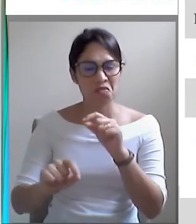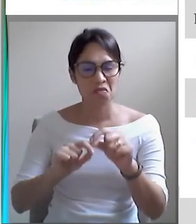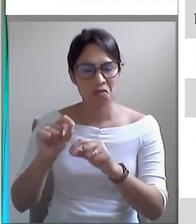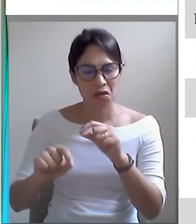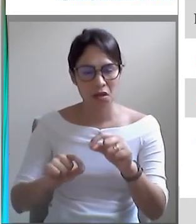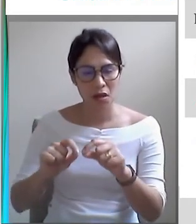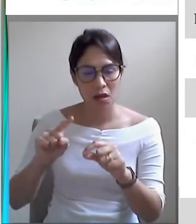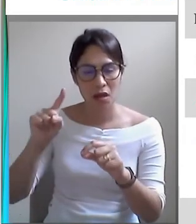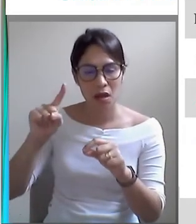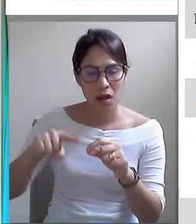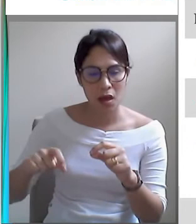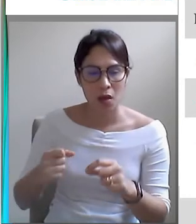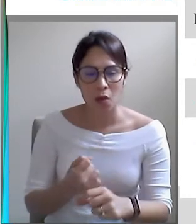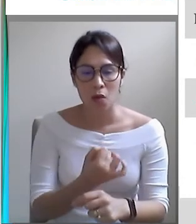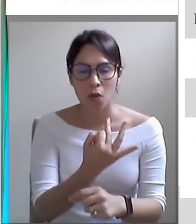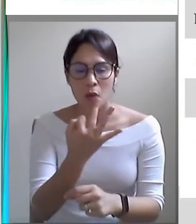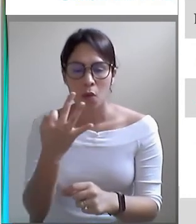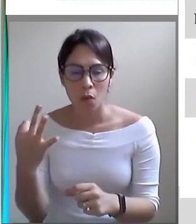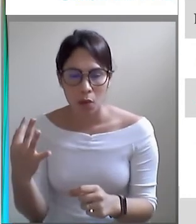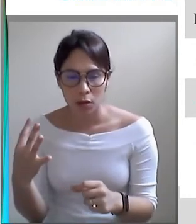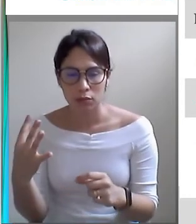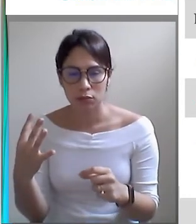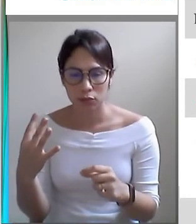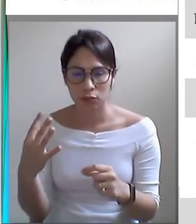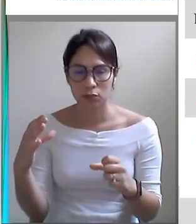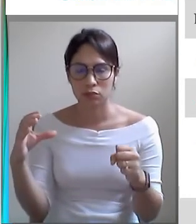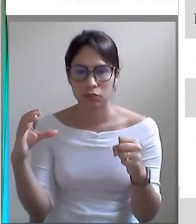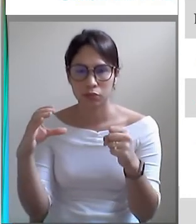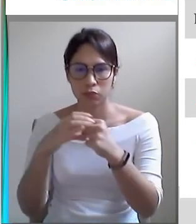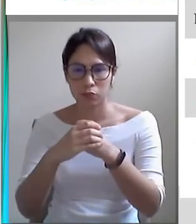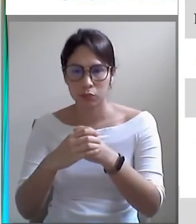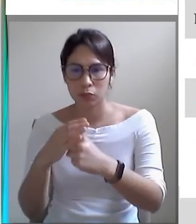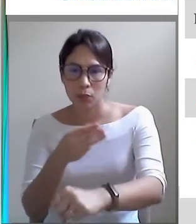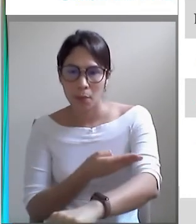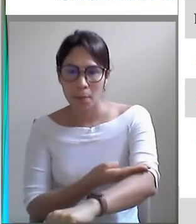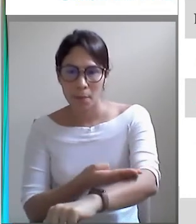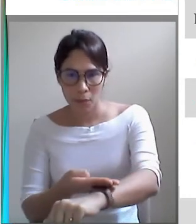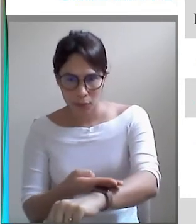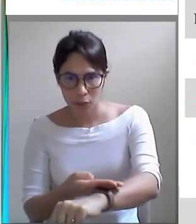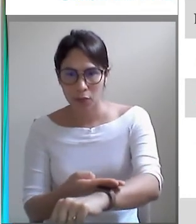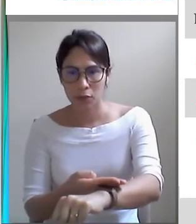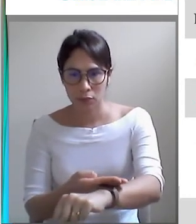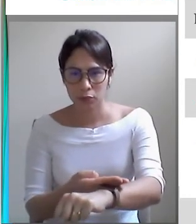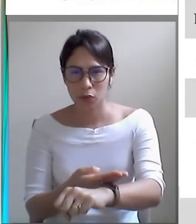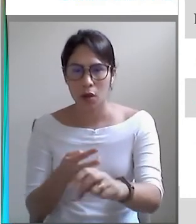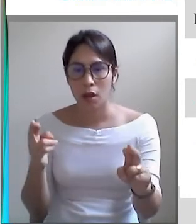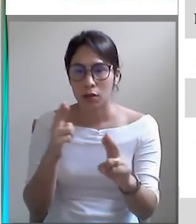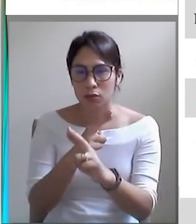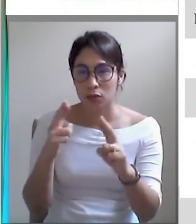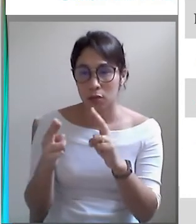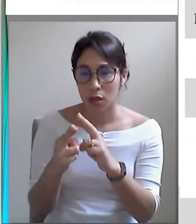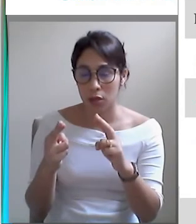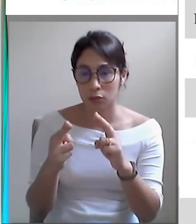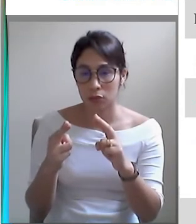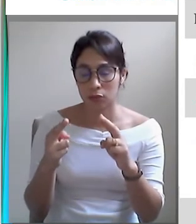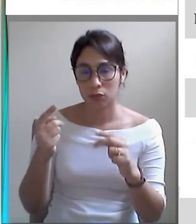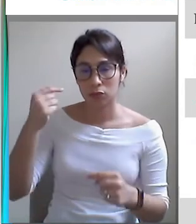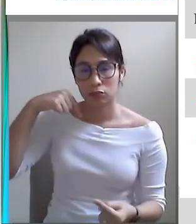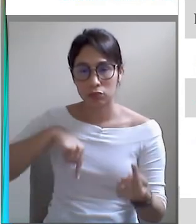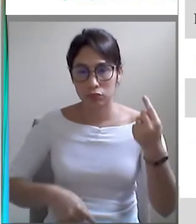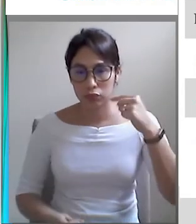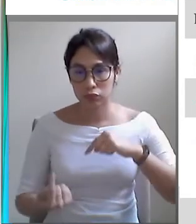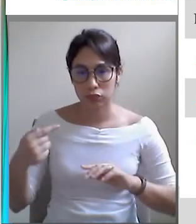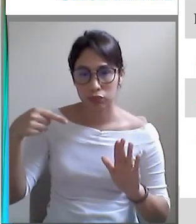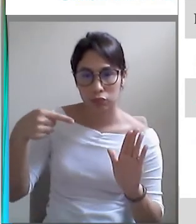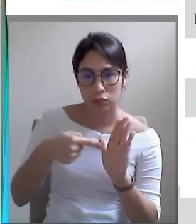No leucograma, contabiliza-se o número de leucócitos, que indica a somatória dos tipos celulares